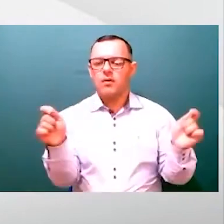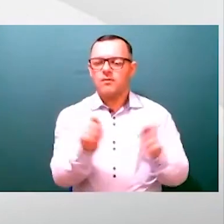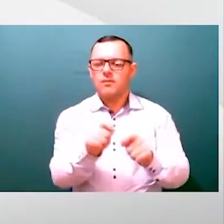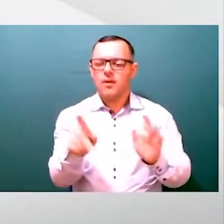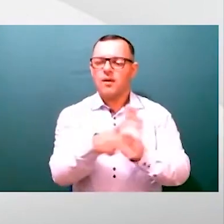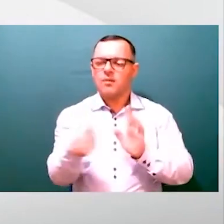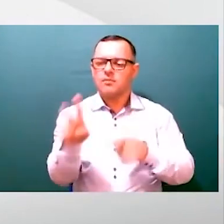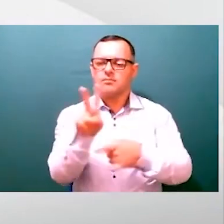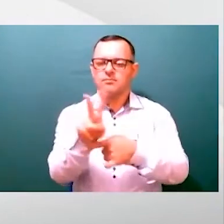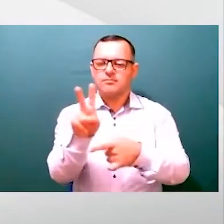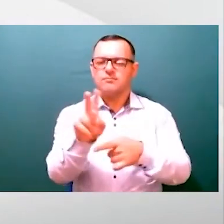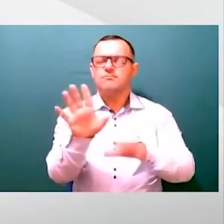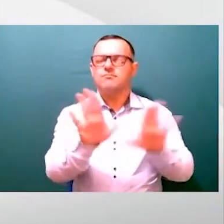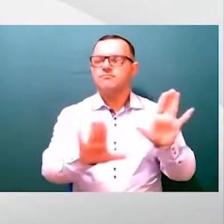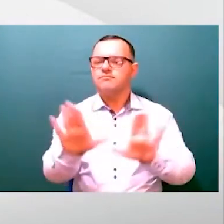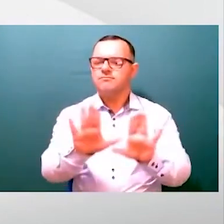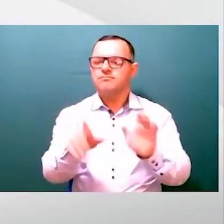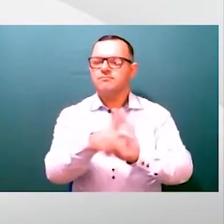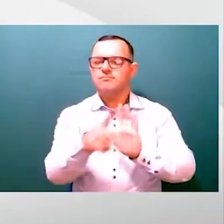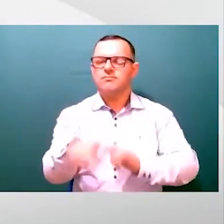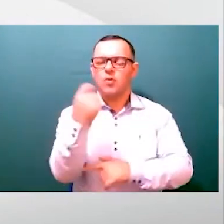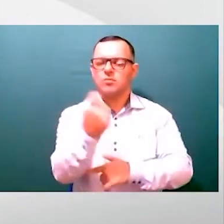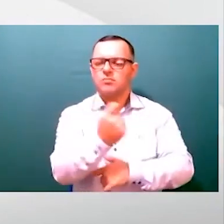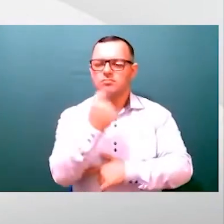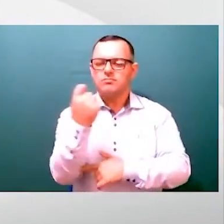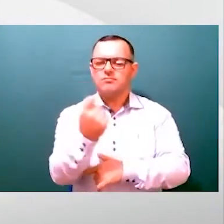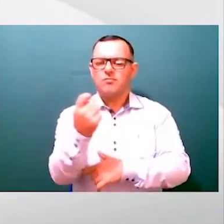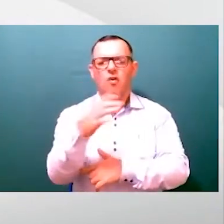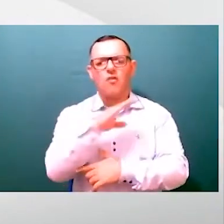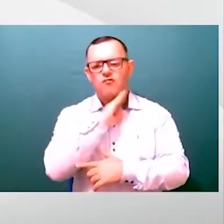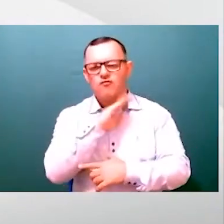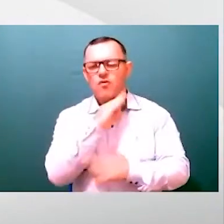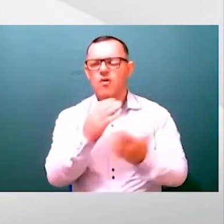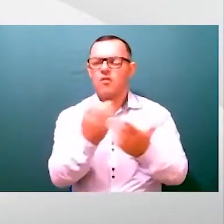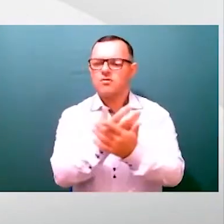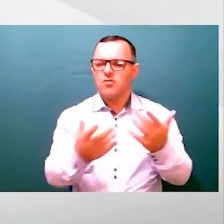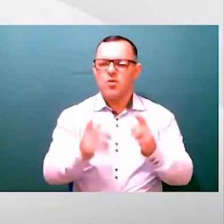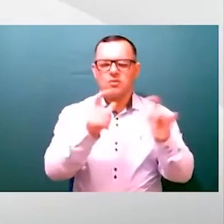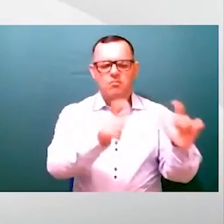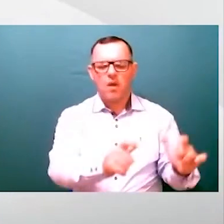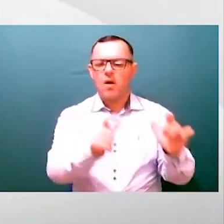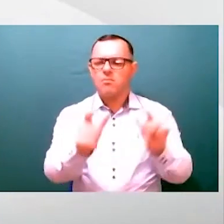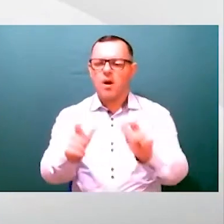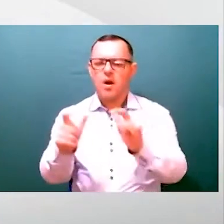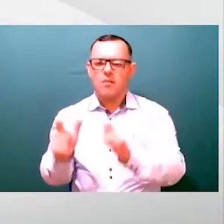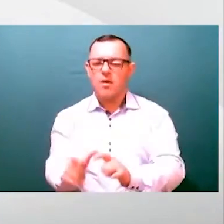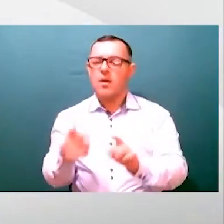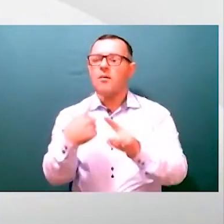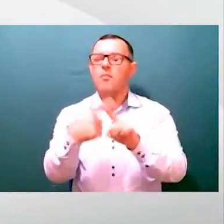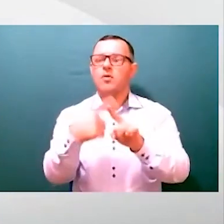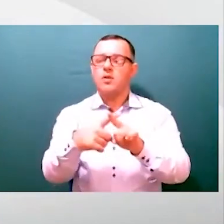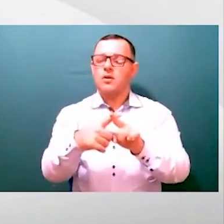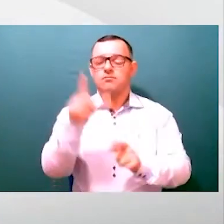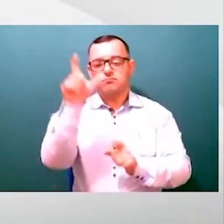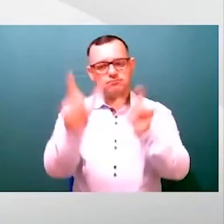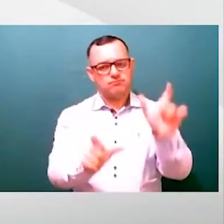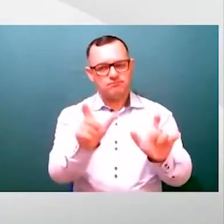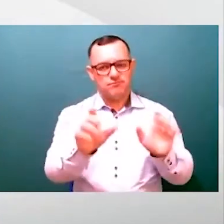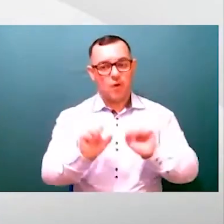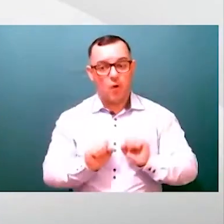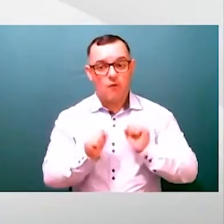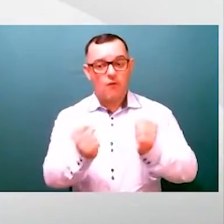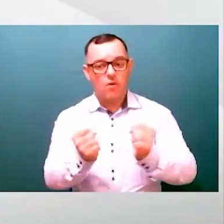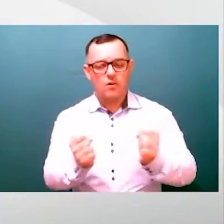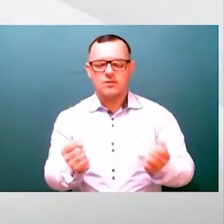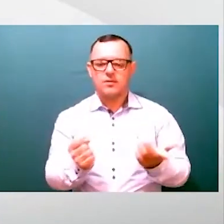que ganharam voz, vez e espaço a partir da dedicação que vocês têm a essa causa. É